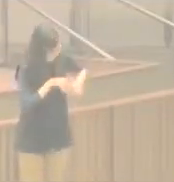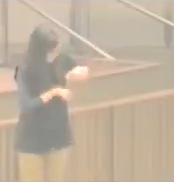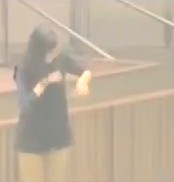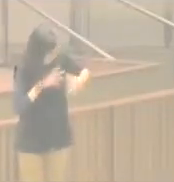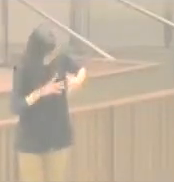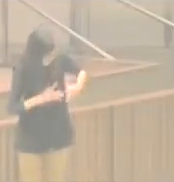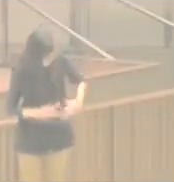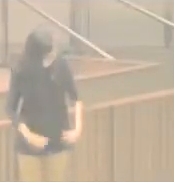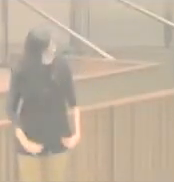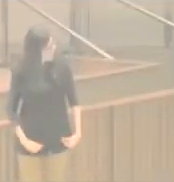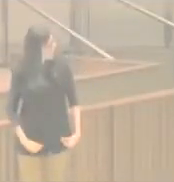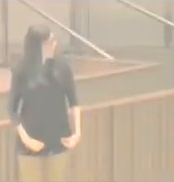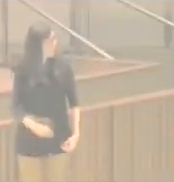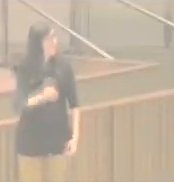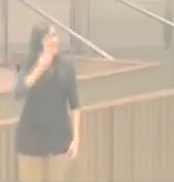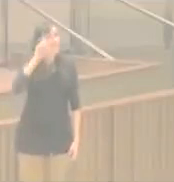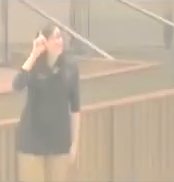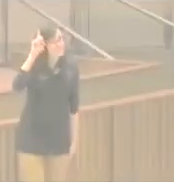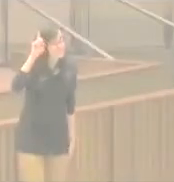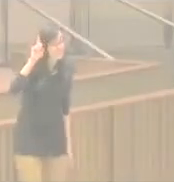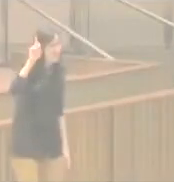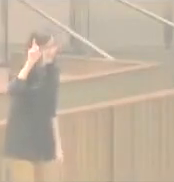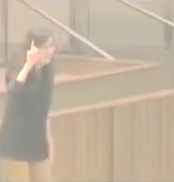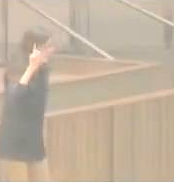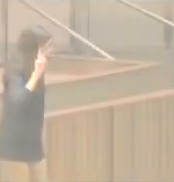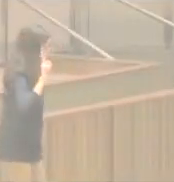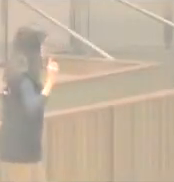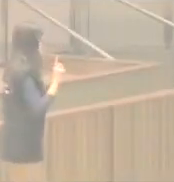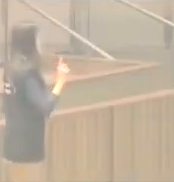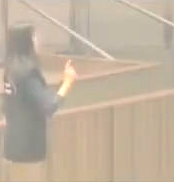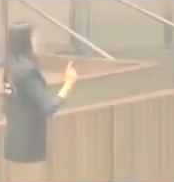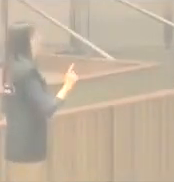vida, Deus intervém